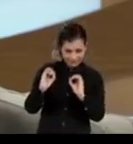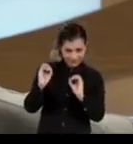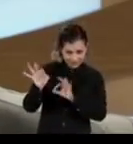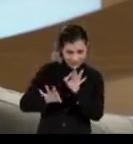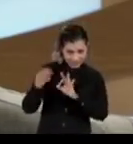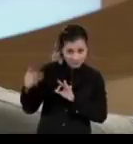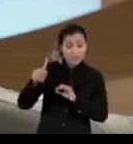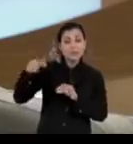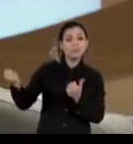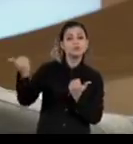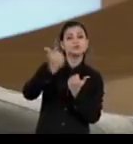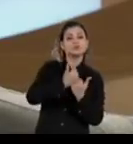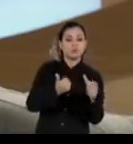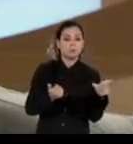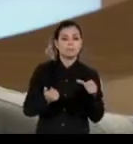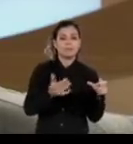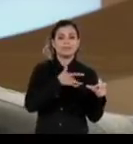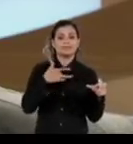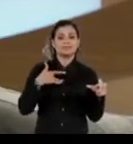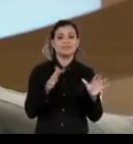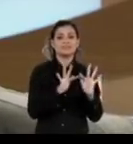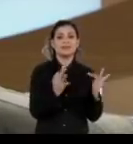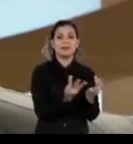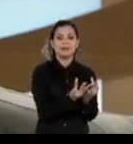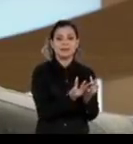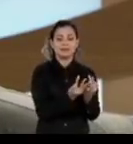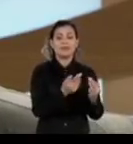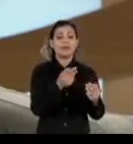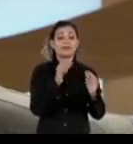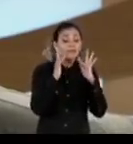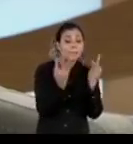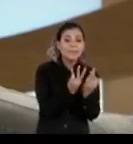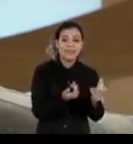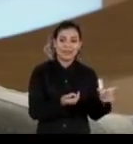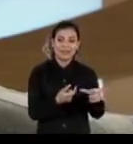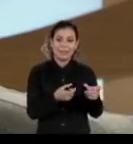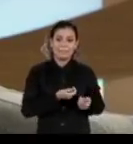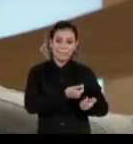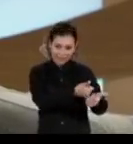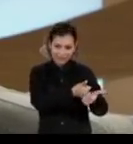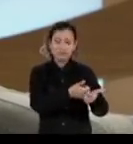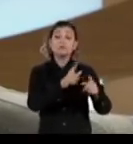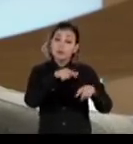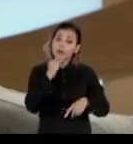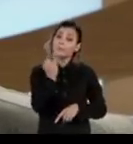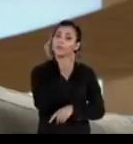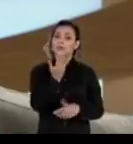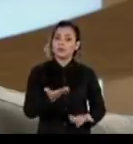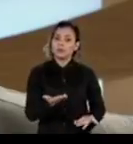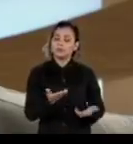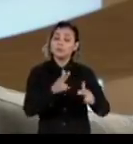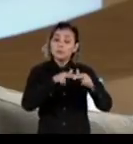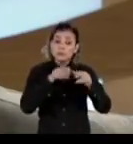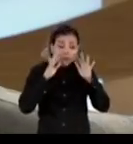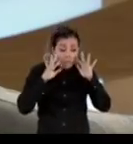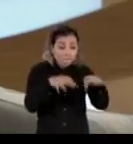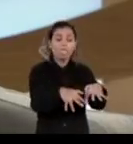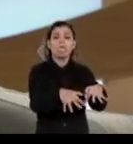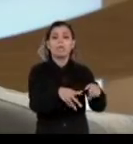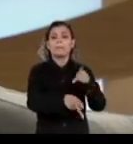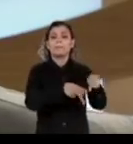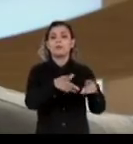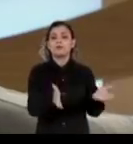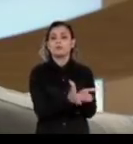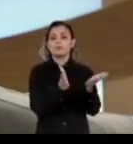converteu-se no Bolsa Família, etc., ele deu muita visibilidade à pobreza, que é uma coisa importante, você tornar visíveis as